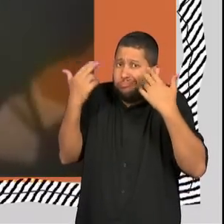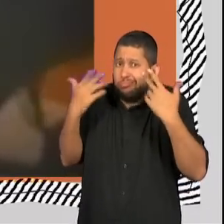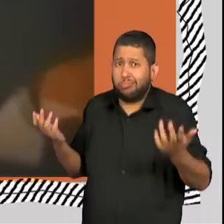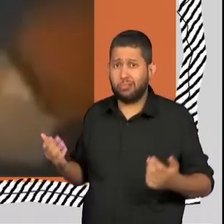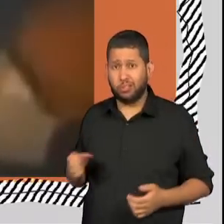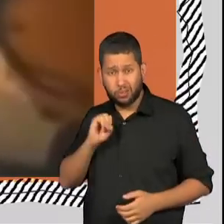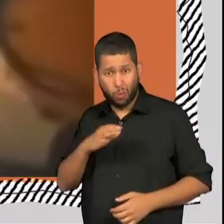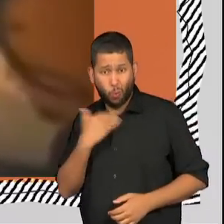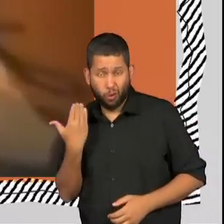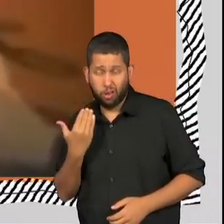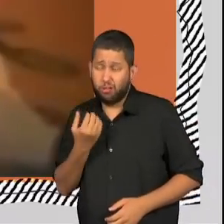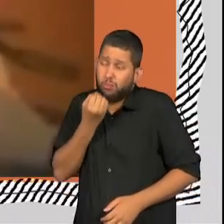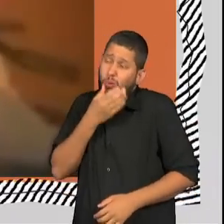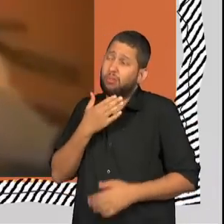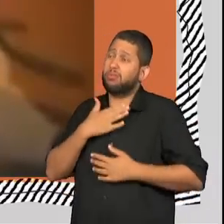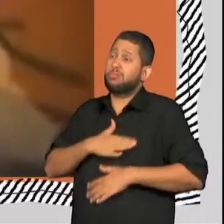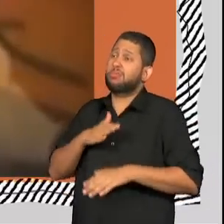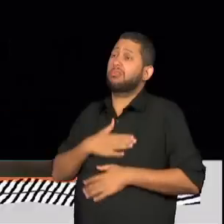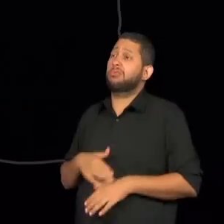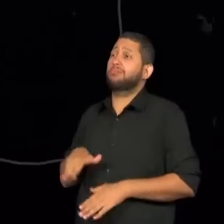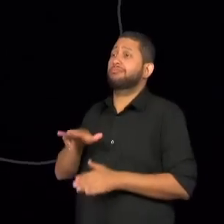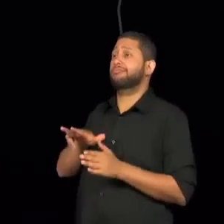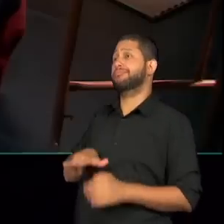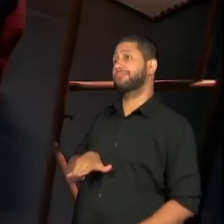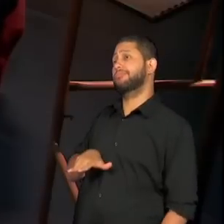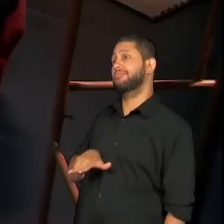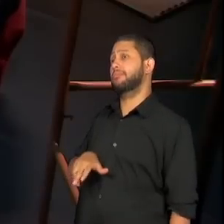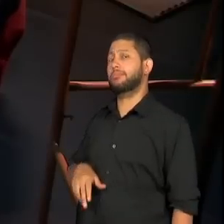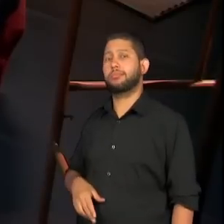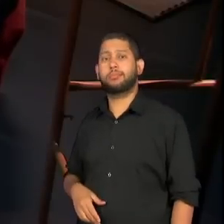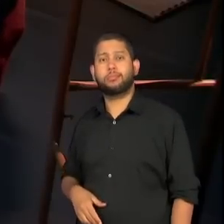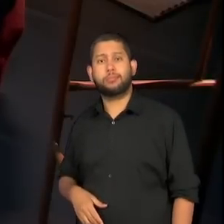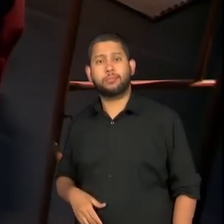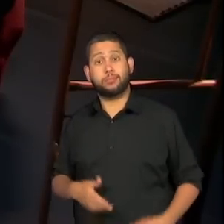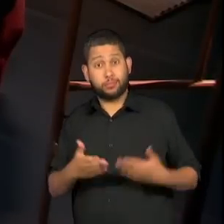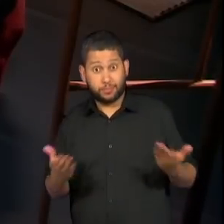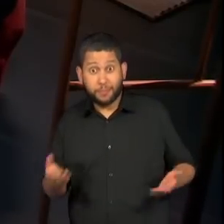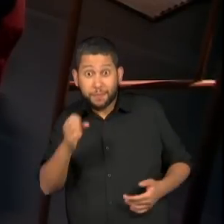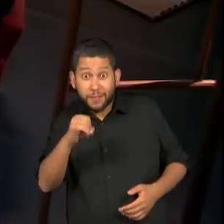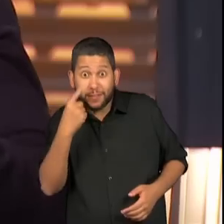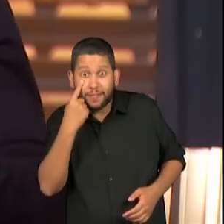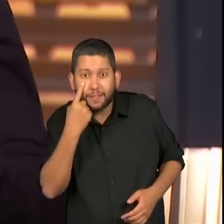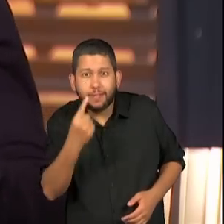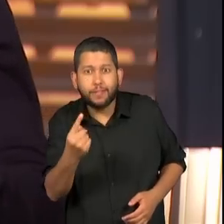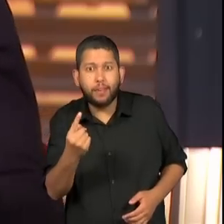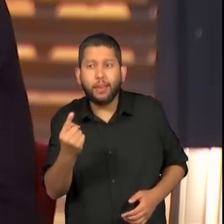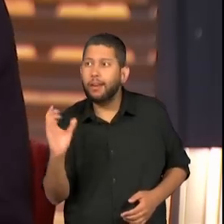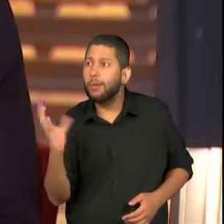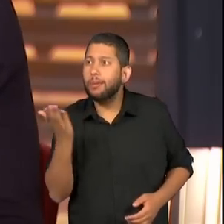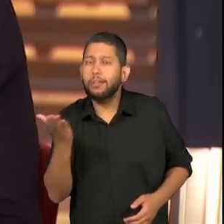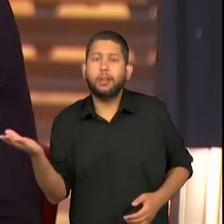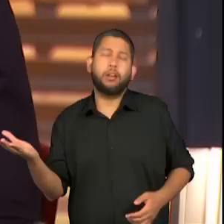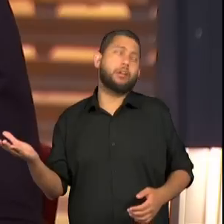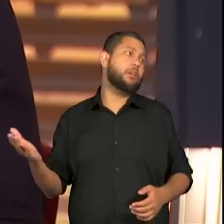Se morrer, eu vou descansar. Então, assim, quando você vê uma situação dessa,